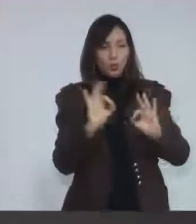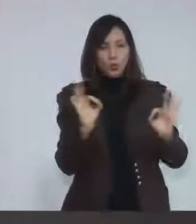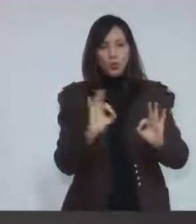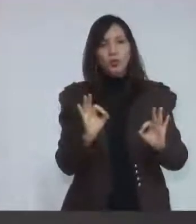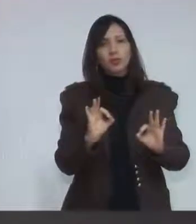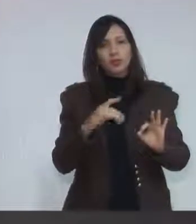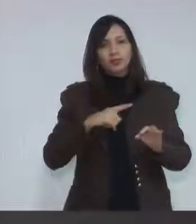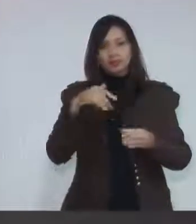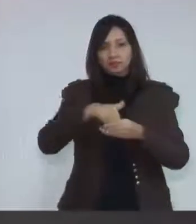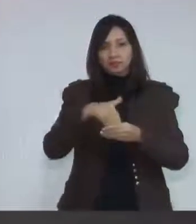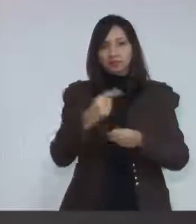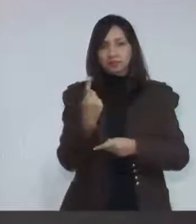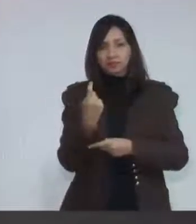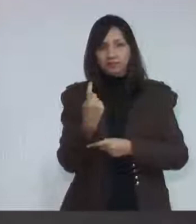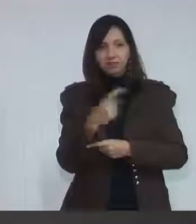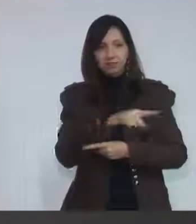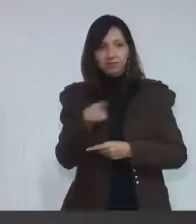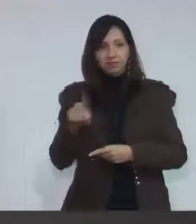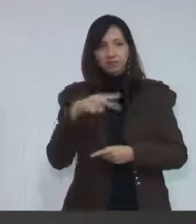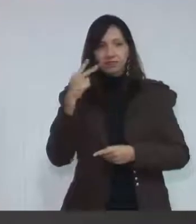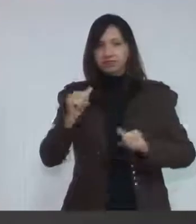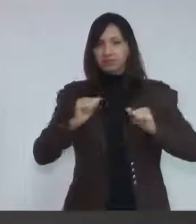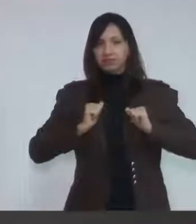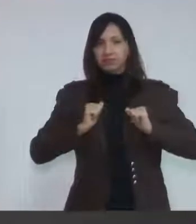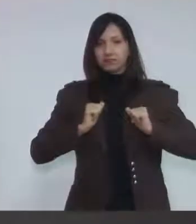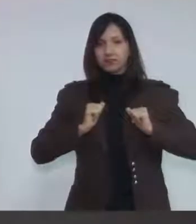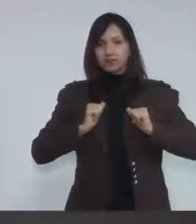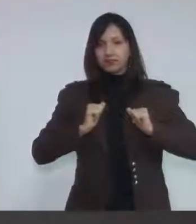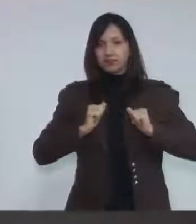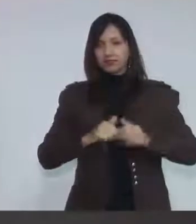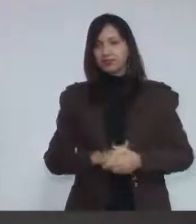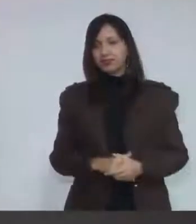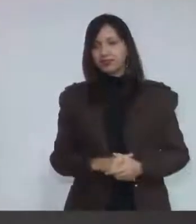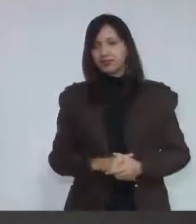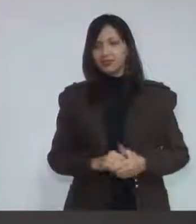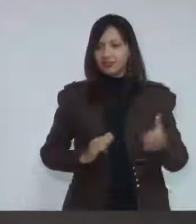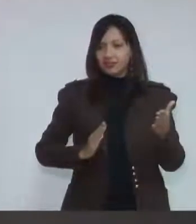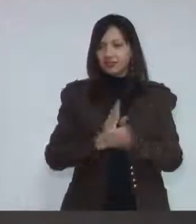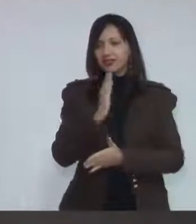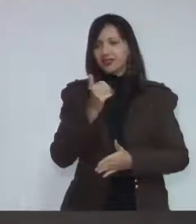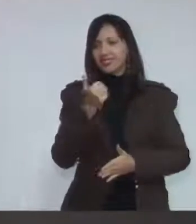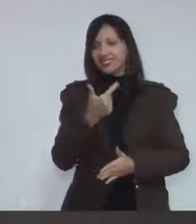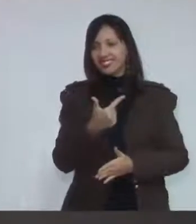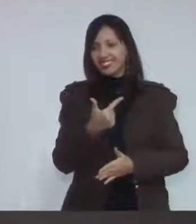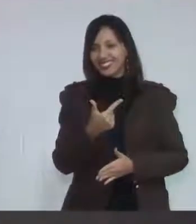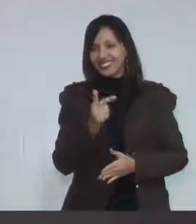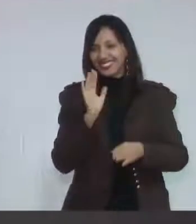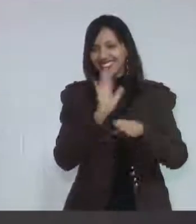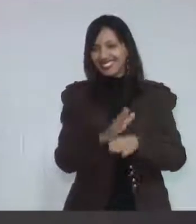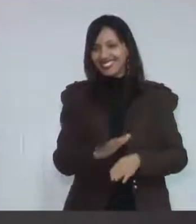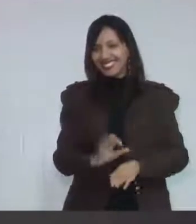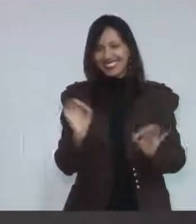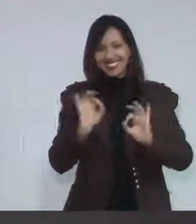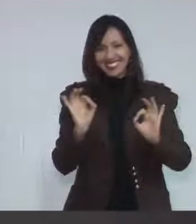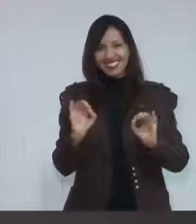de liderança, está em votação única. Os vereadores que aprovam, permaneçam como se encontram. Aprovado por 12 votos favoráveis, nenhum em